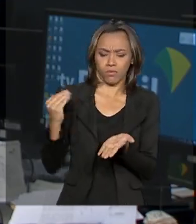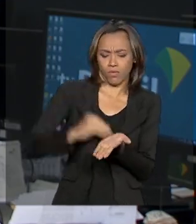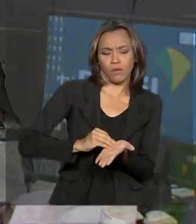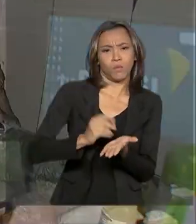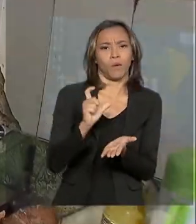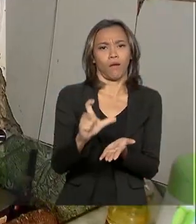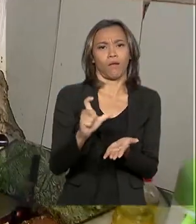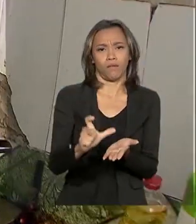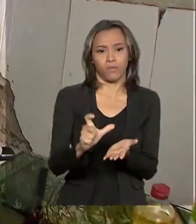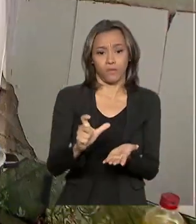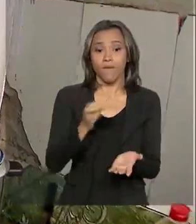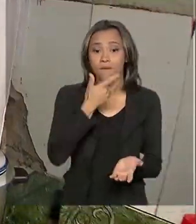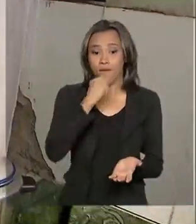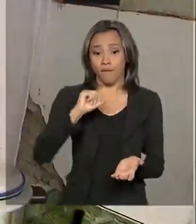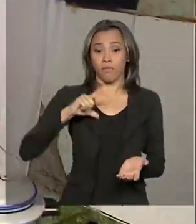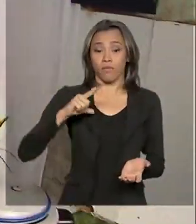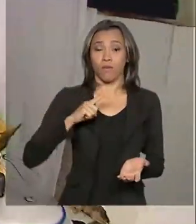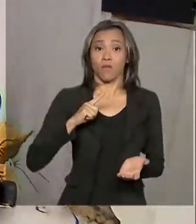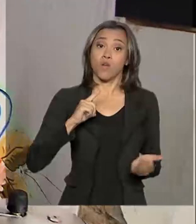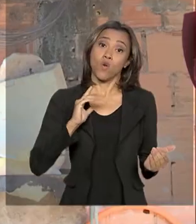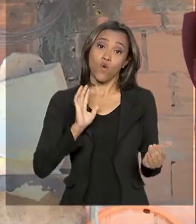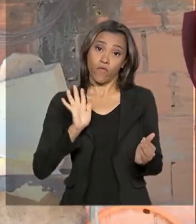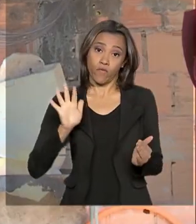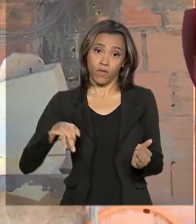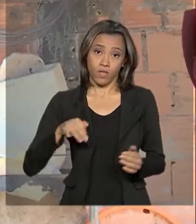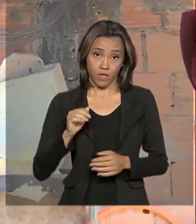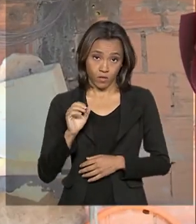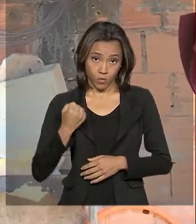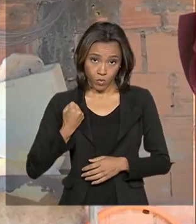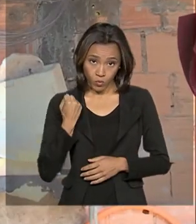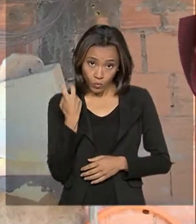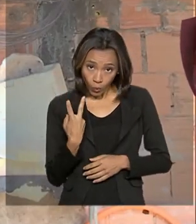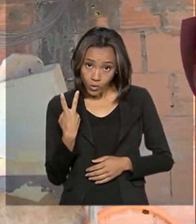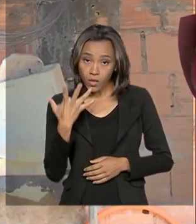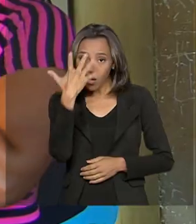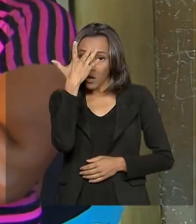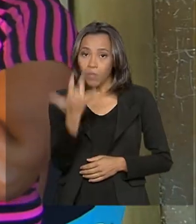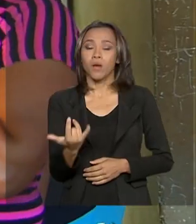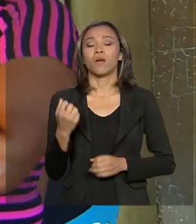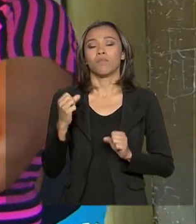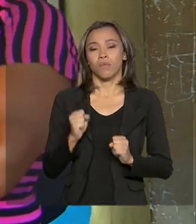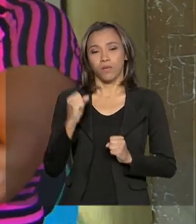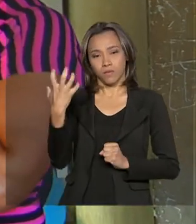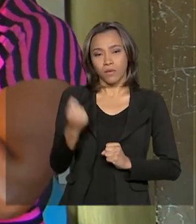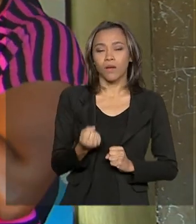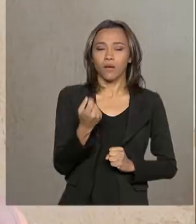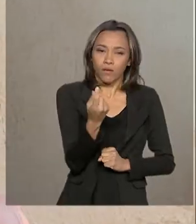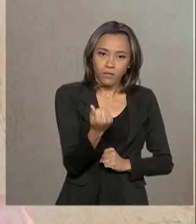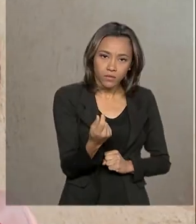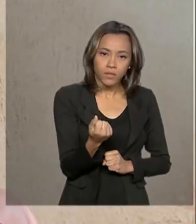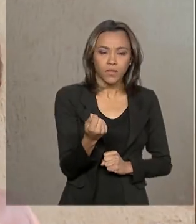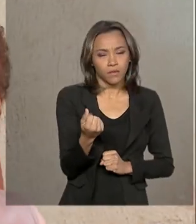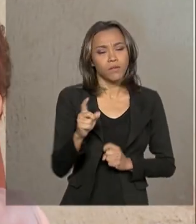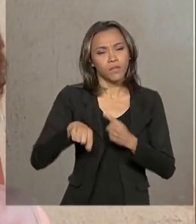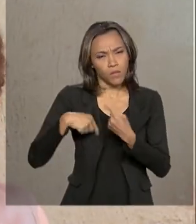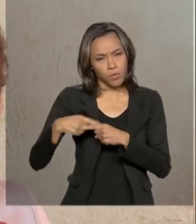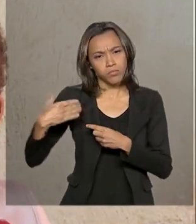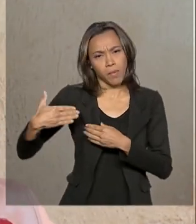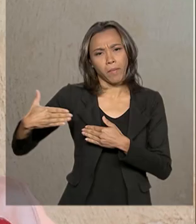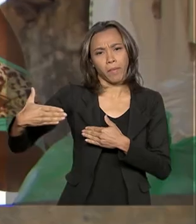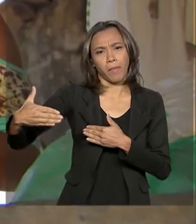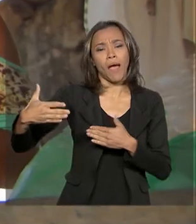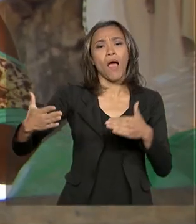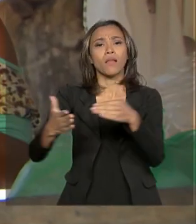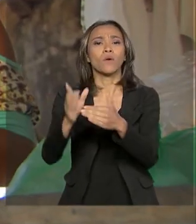programa. Quem tem o cartão com o 2 pode sacar o benefício amanhã, no segundo dia de pagamento, e assim por diante, até o dia